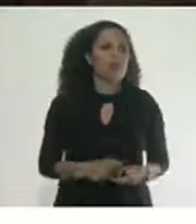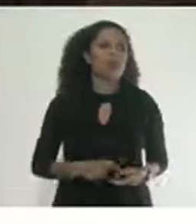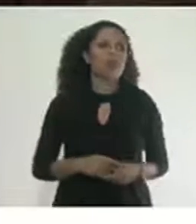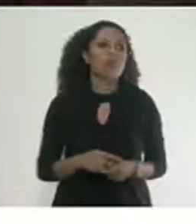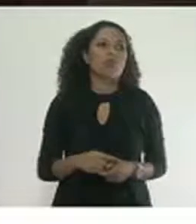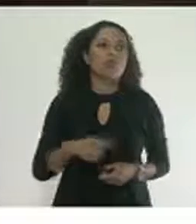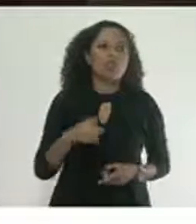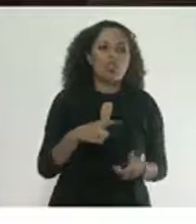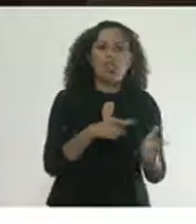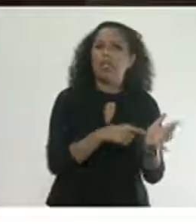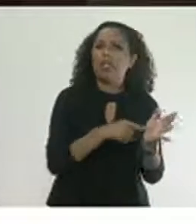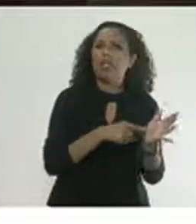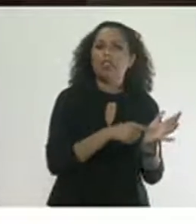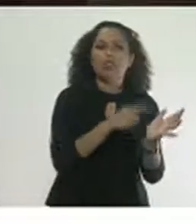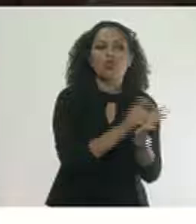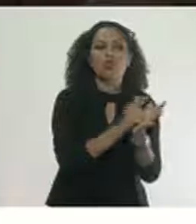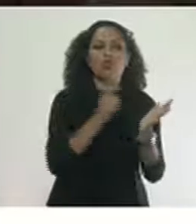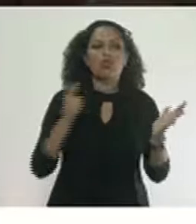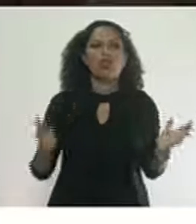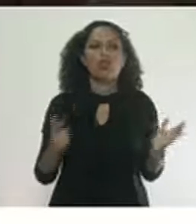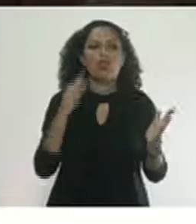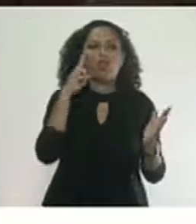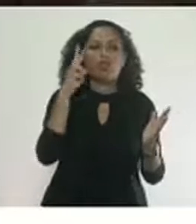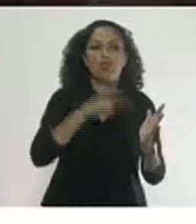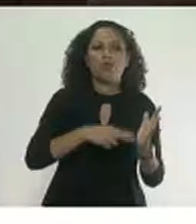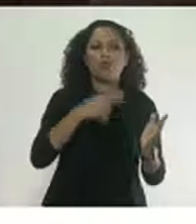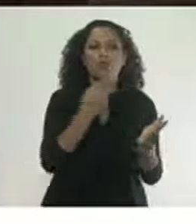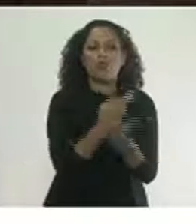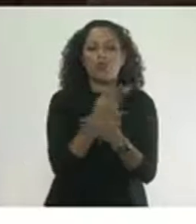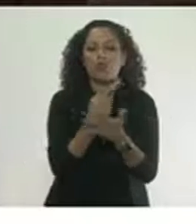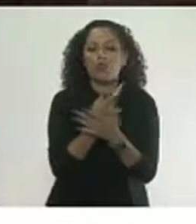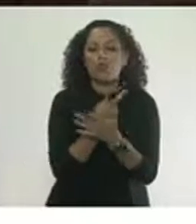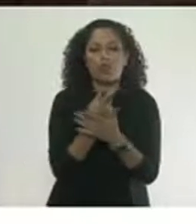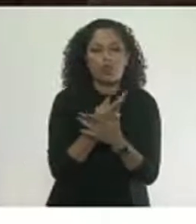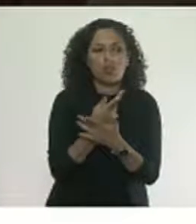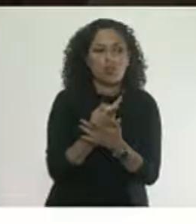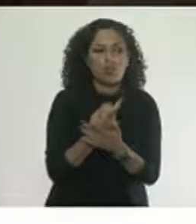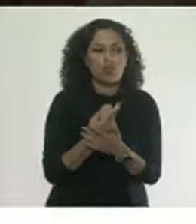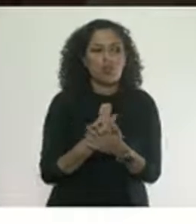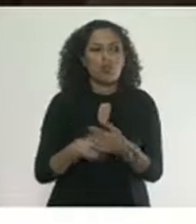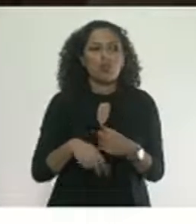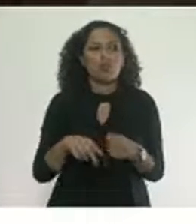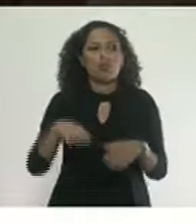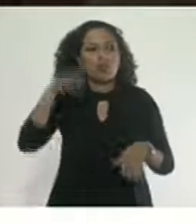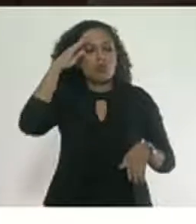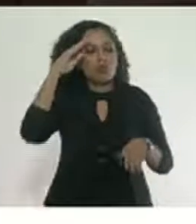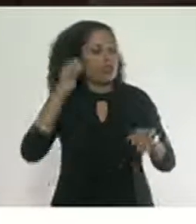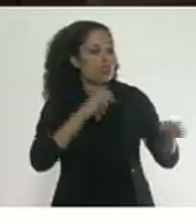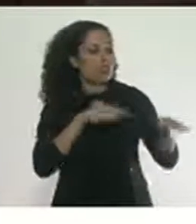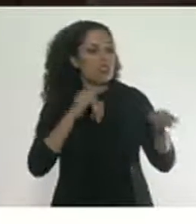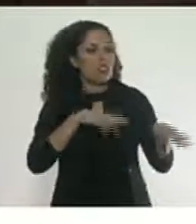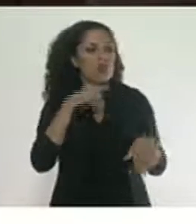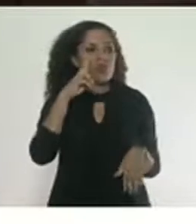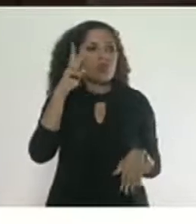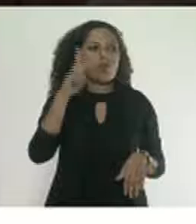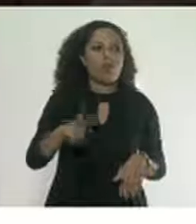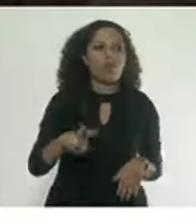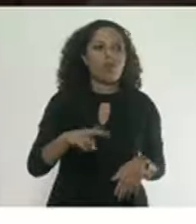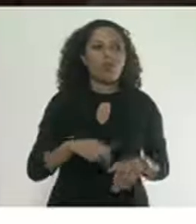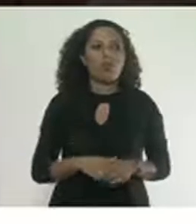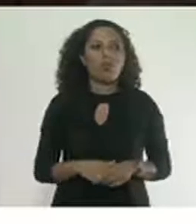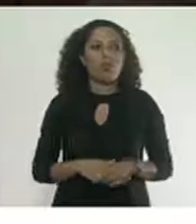de acordo com o inquérito policial militar instaurado pelo próprio Exército.